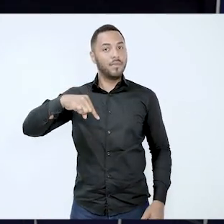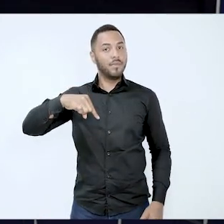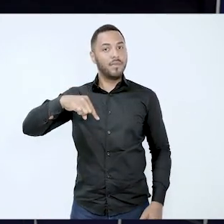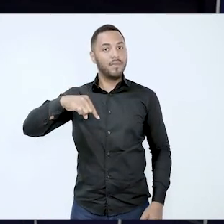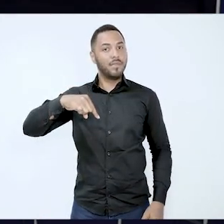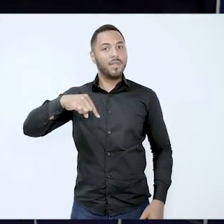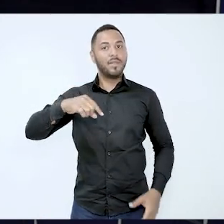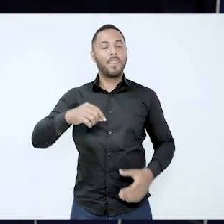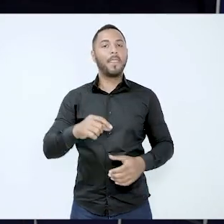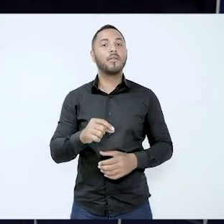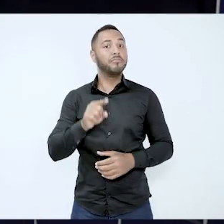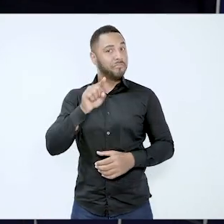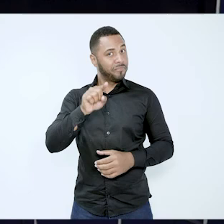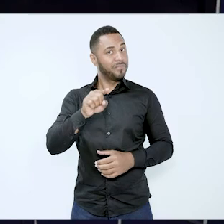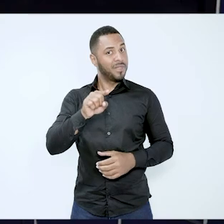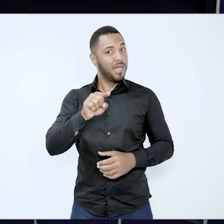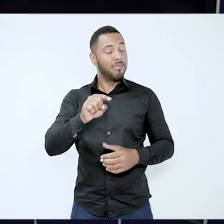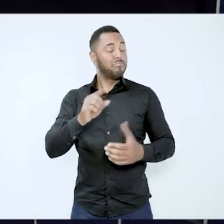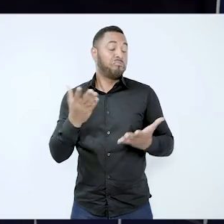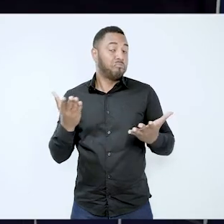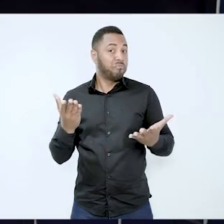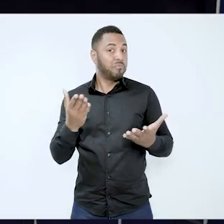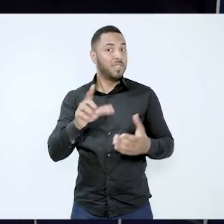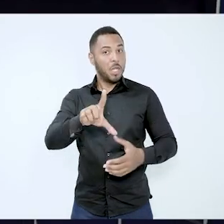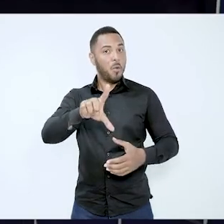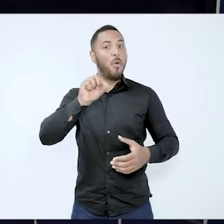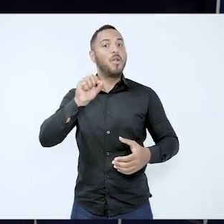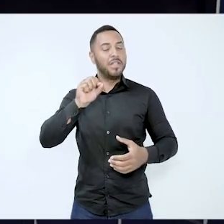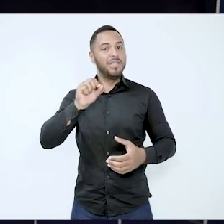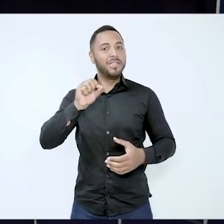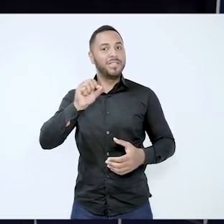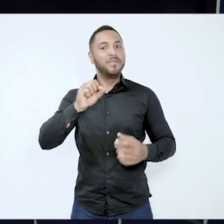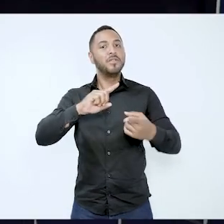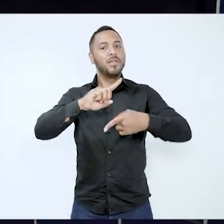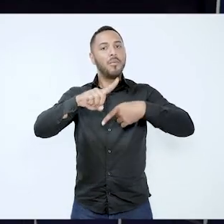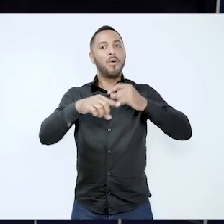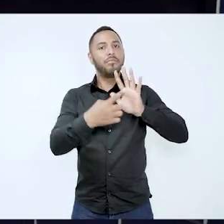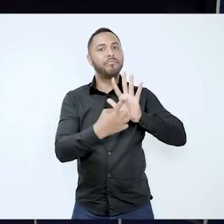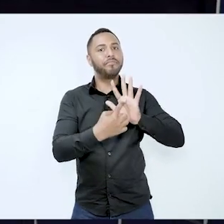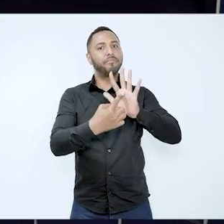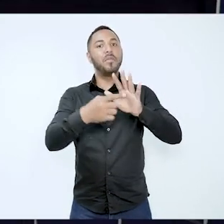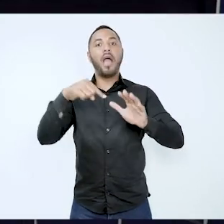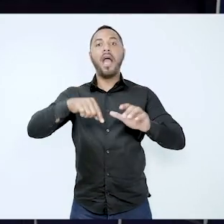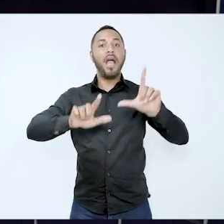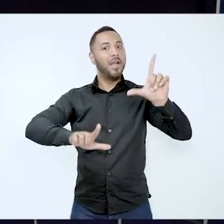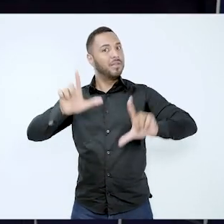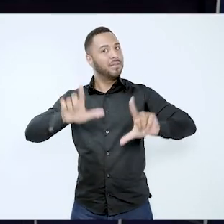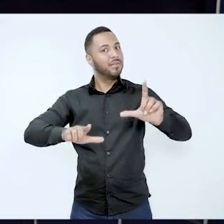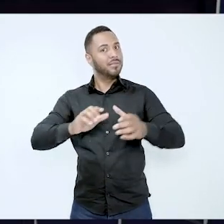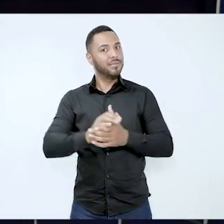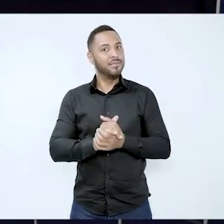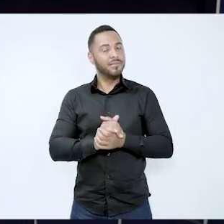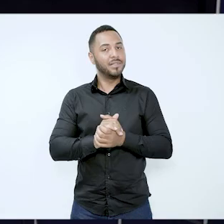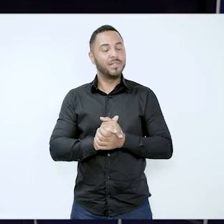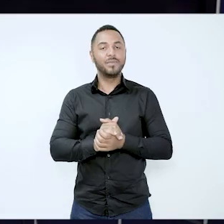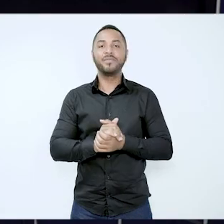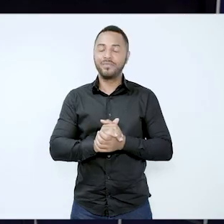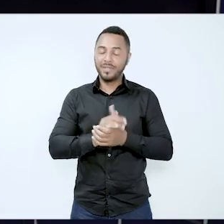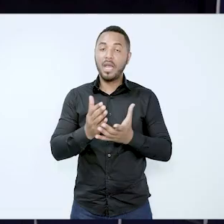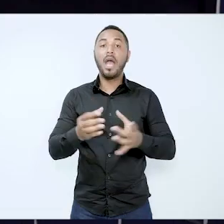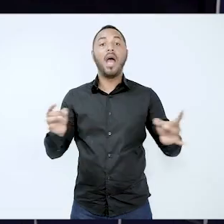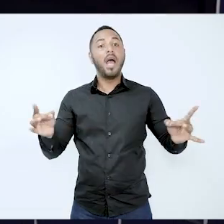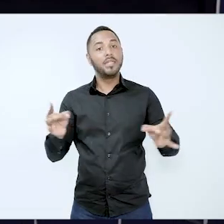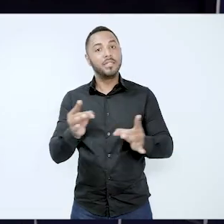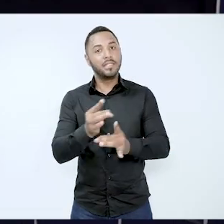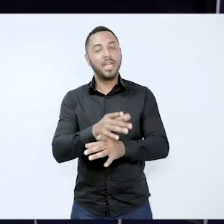que aparece aqui na sua tela. Quem sabe a sua produção não seja escolhida para aparecer aqui no